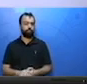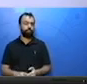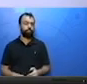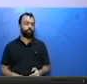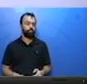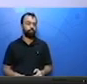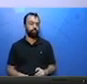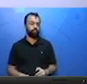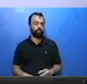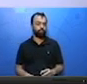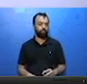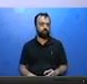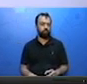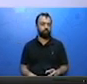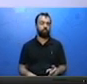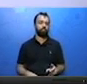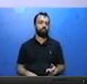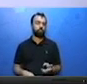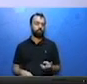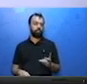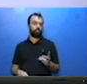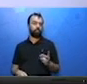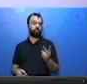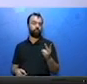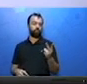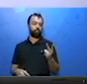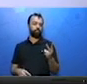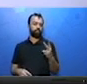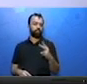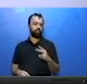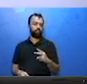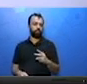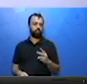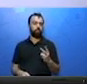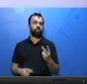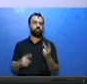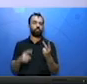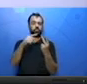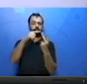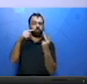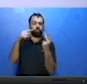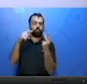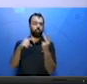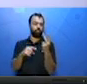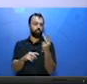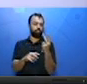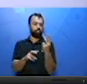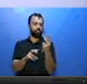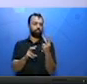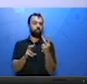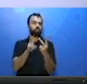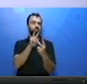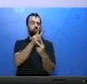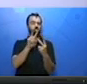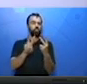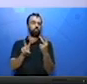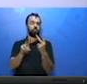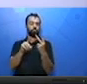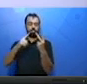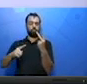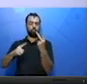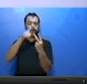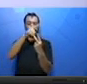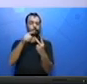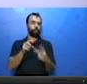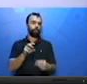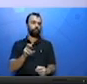Bom, o que eu coloquei aqui, eu pus aqui. Ó, aqui veio para cá. Posso cancelar esse 2 com esse 2.